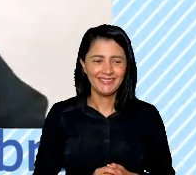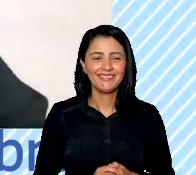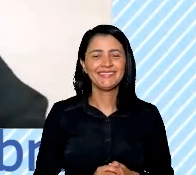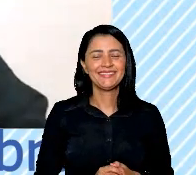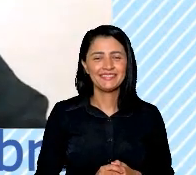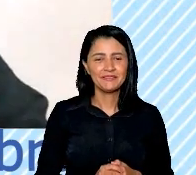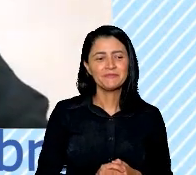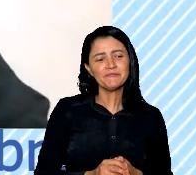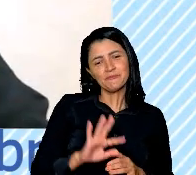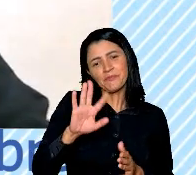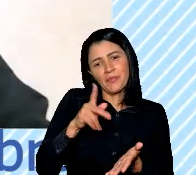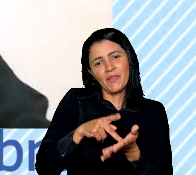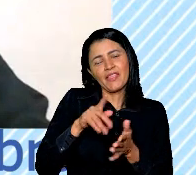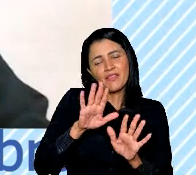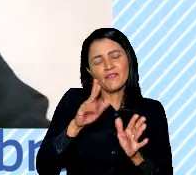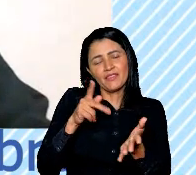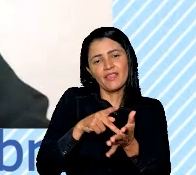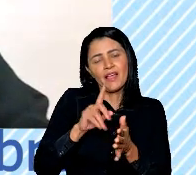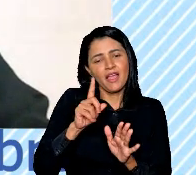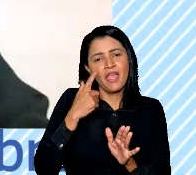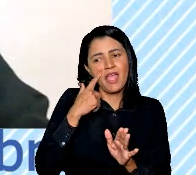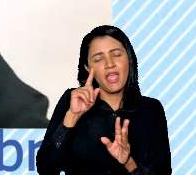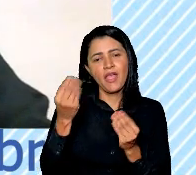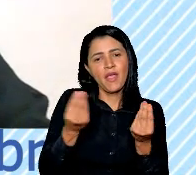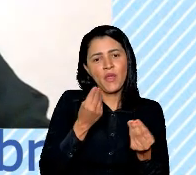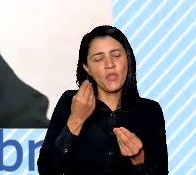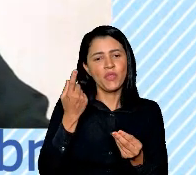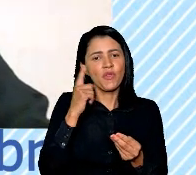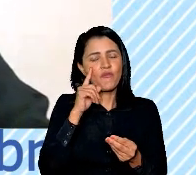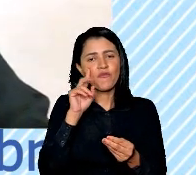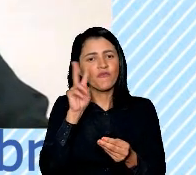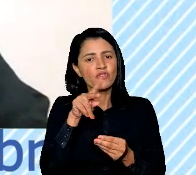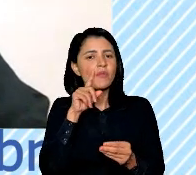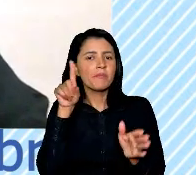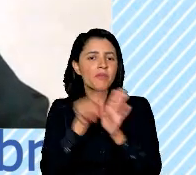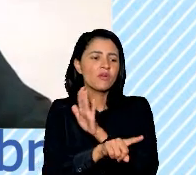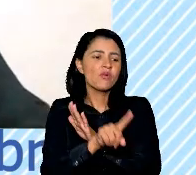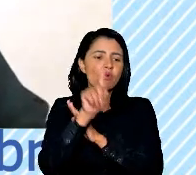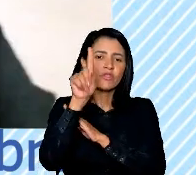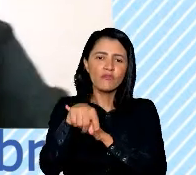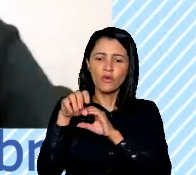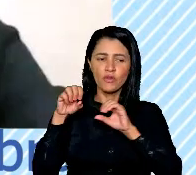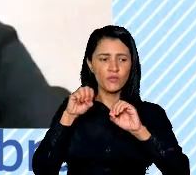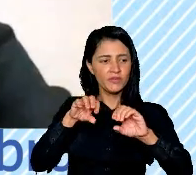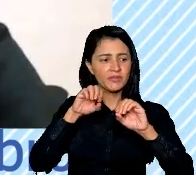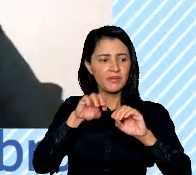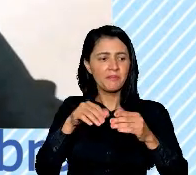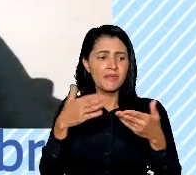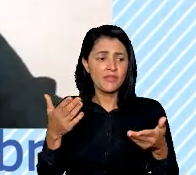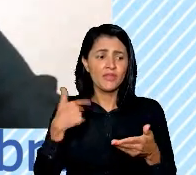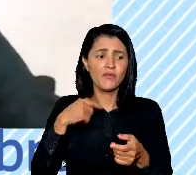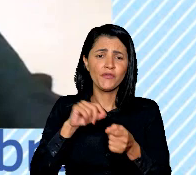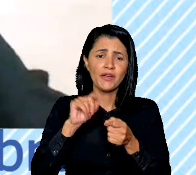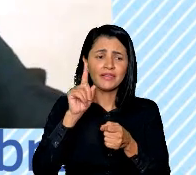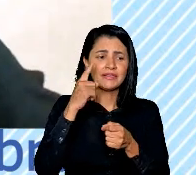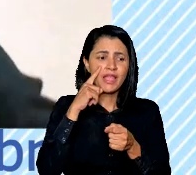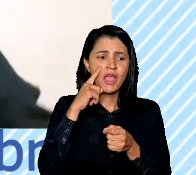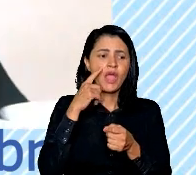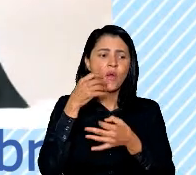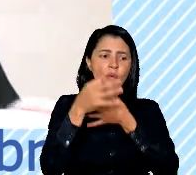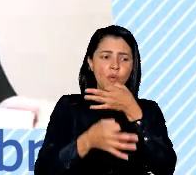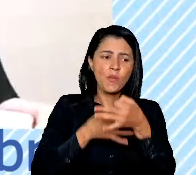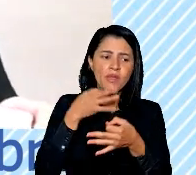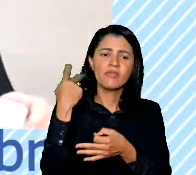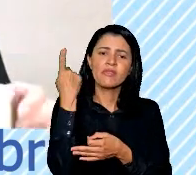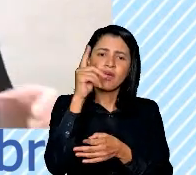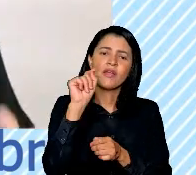Não, na verdade, eu não vejo nem como uma pergunta, foi de fato um ensinamento, né? Então, assim, o que eu vou fazer é um comentário, porque